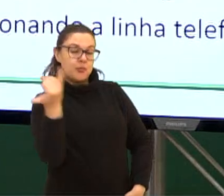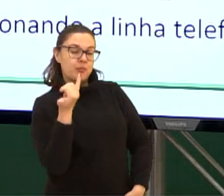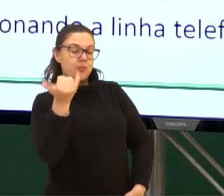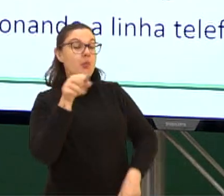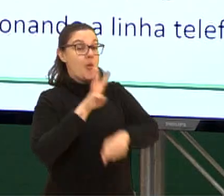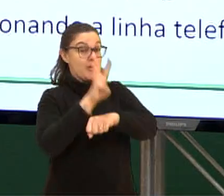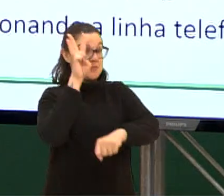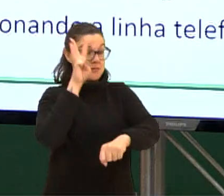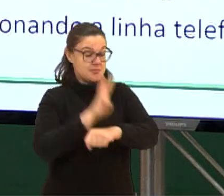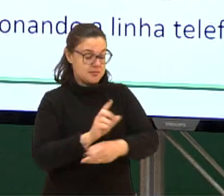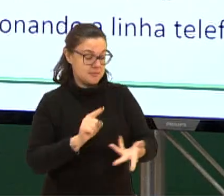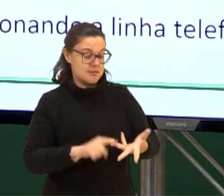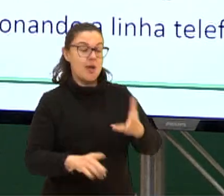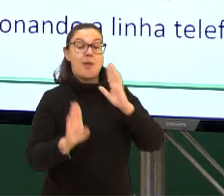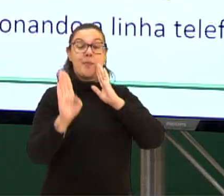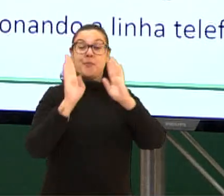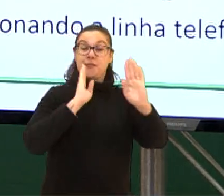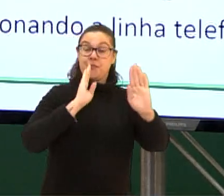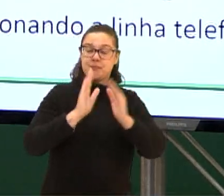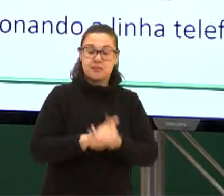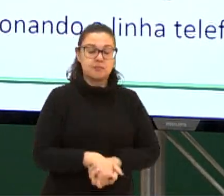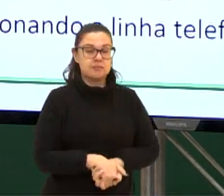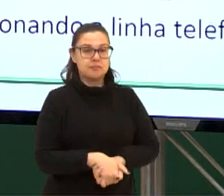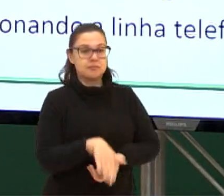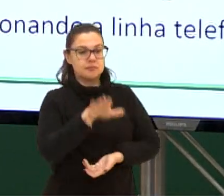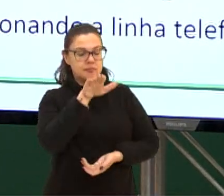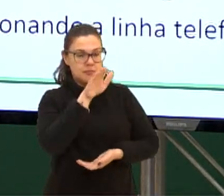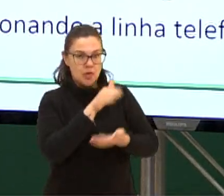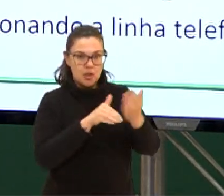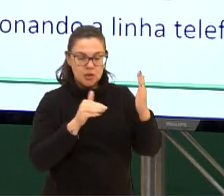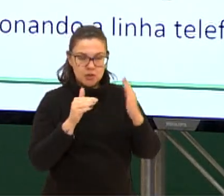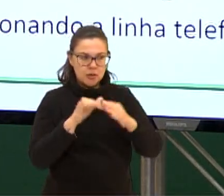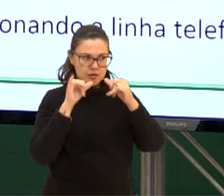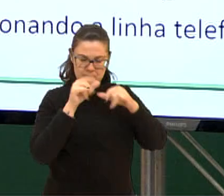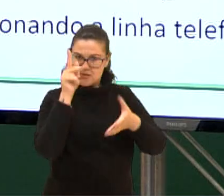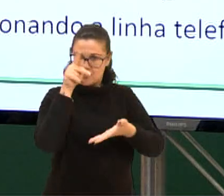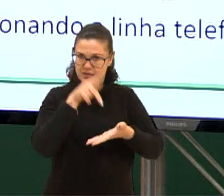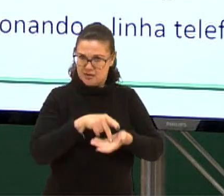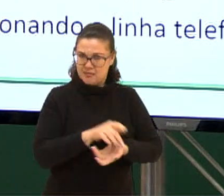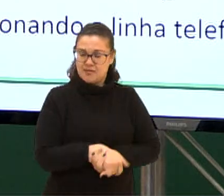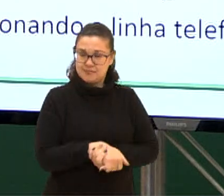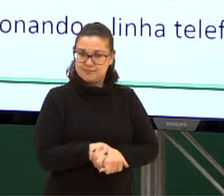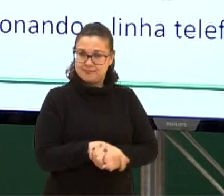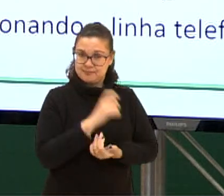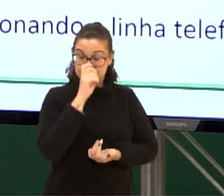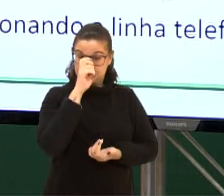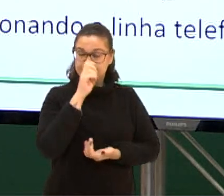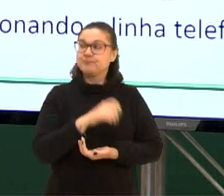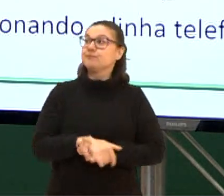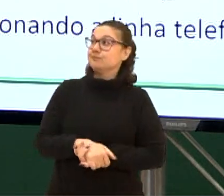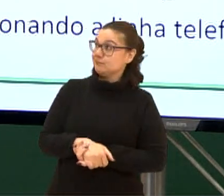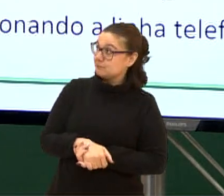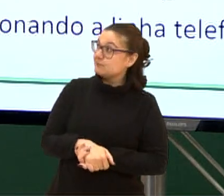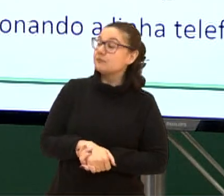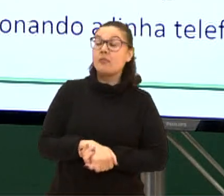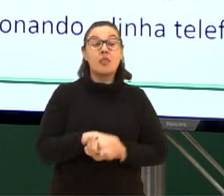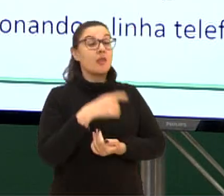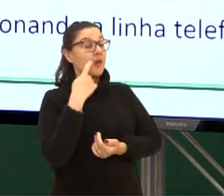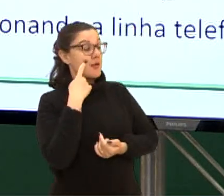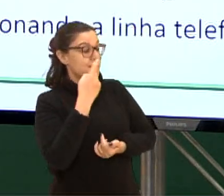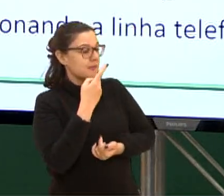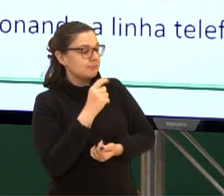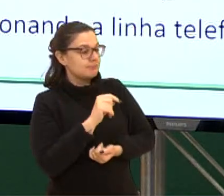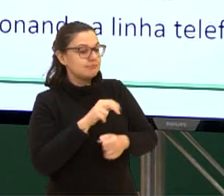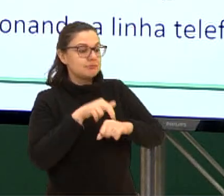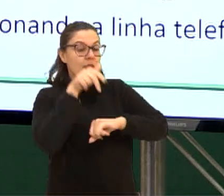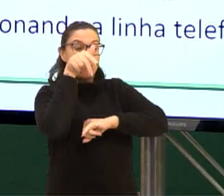nosso WhatsApp, no nosso Facebook, e nem todas essas informações são corretas. Exatamente. Tá? Então, às vezes, a gente acaba